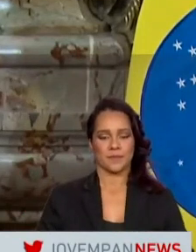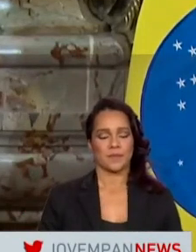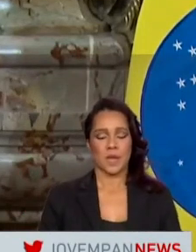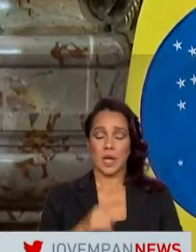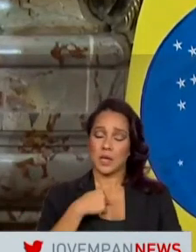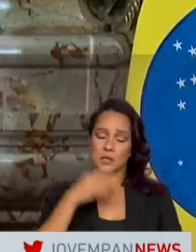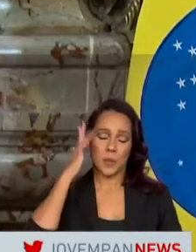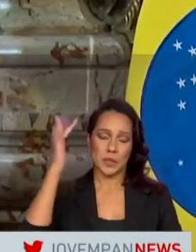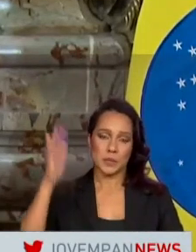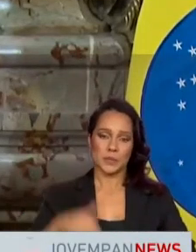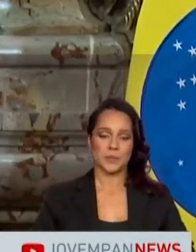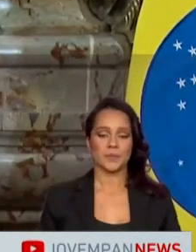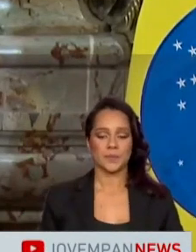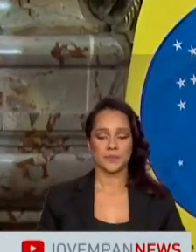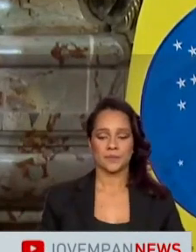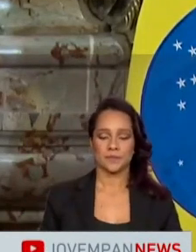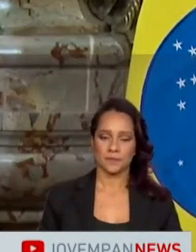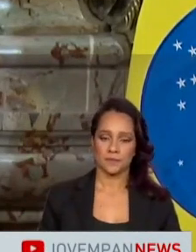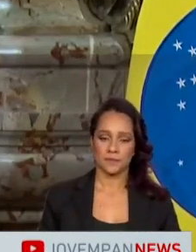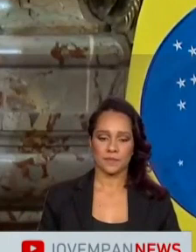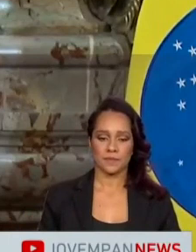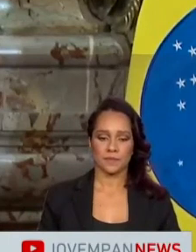isso que eu penso. É o que creio.